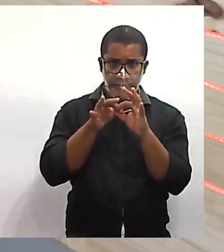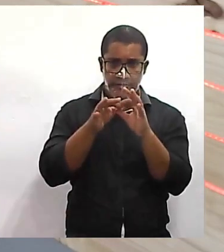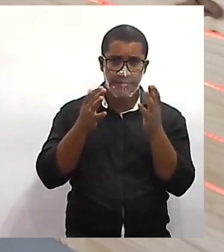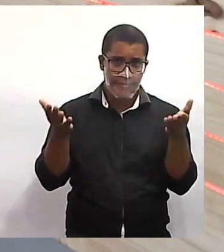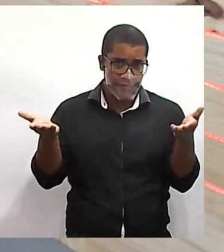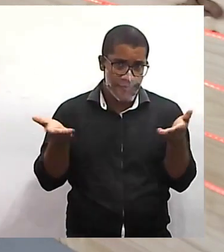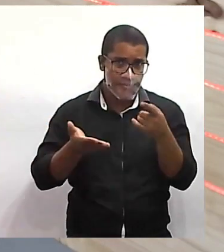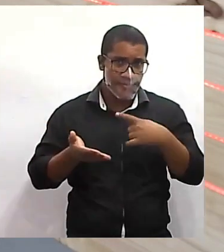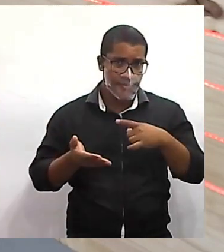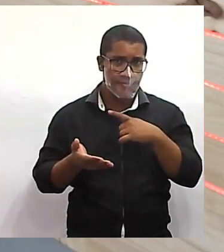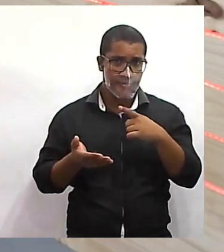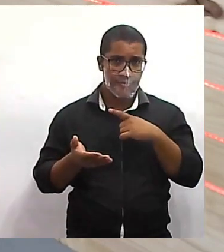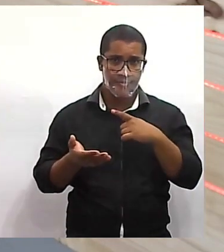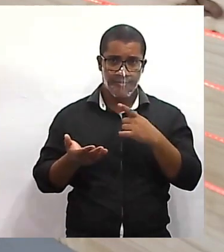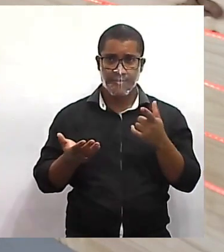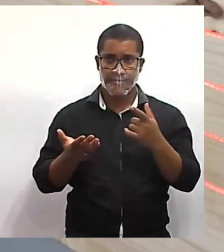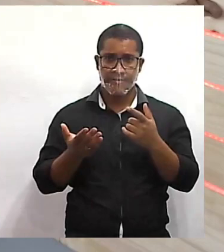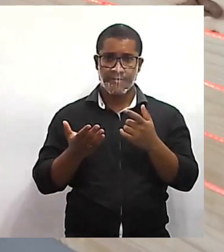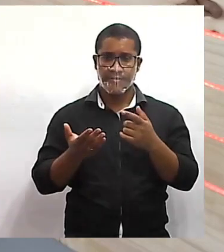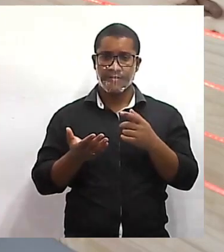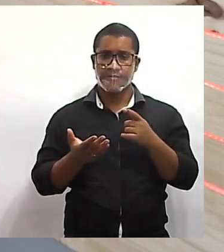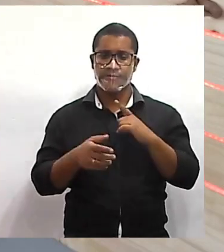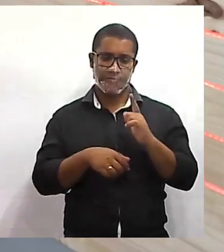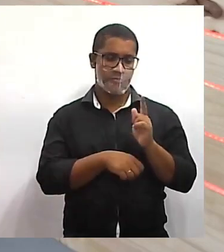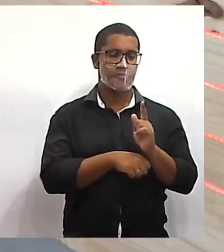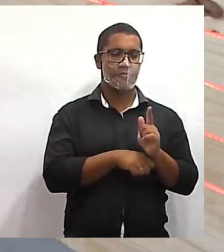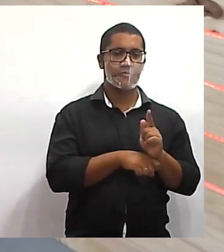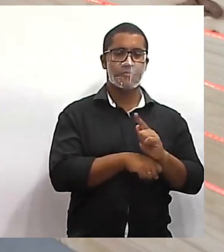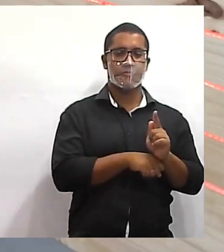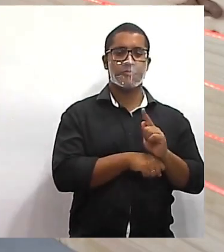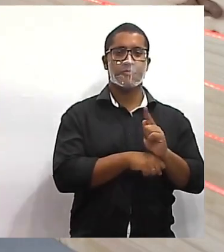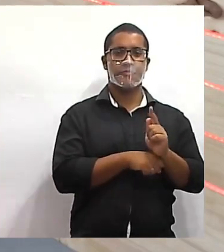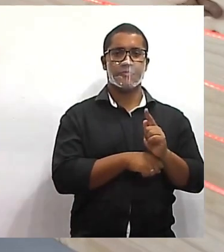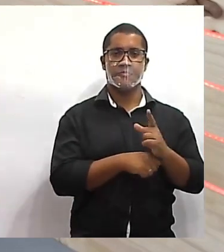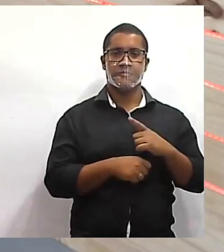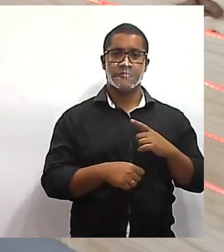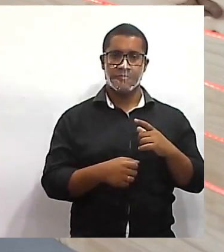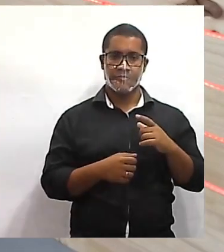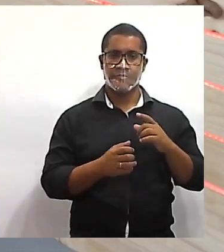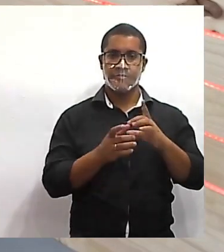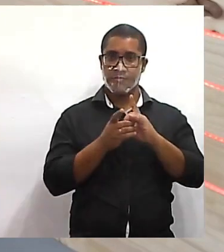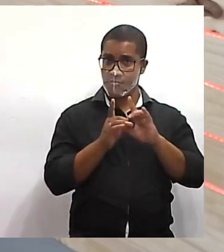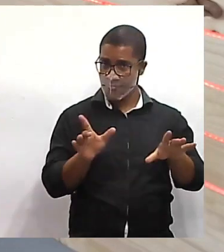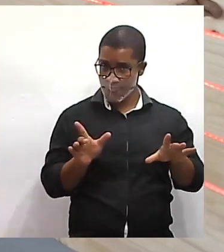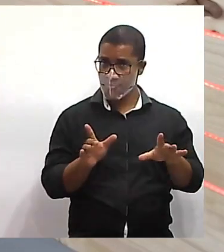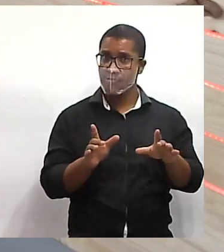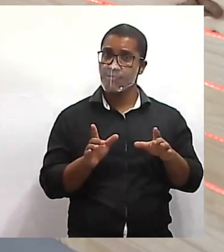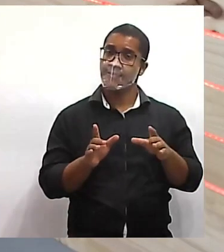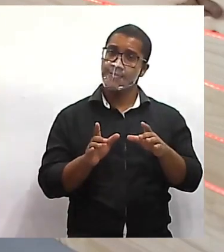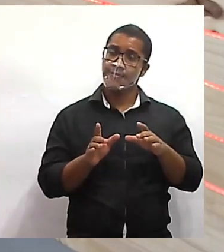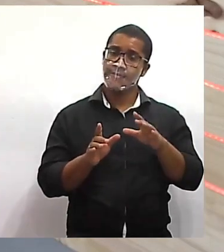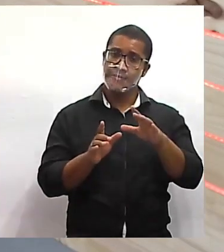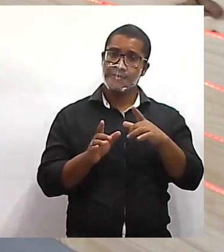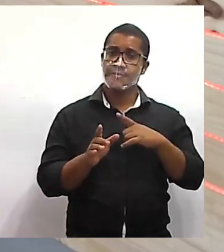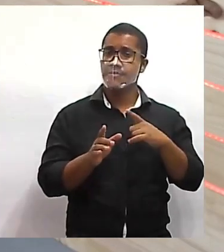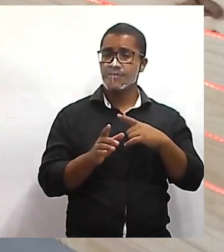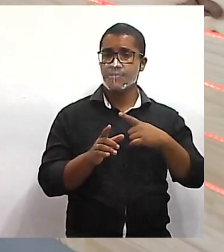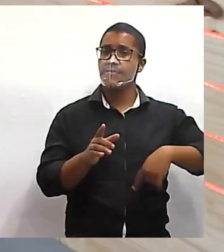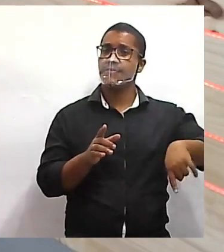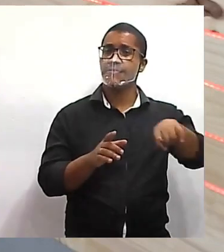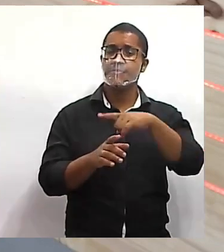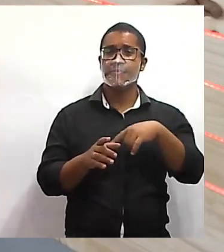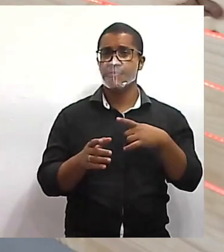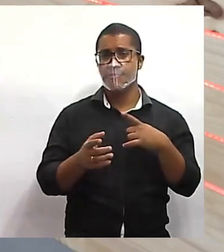nós temos uma postura de gestão, dessa gestão democrática, é que nós